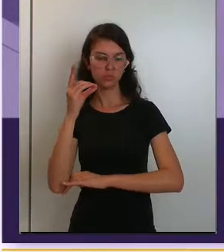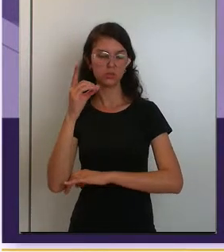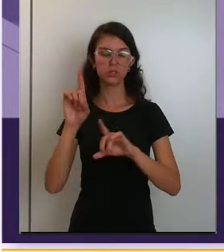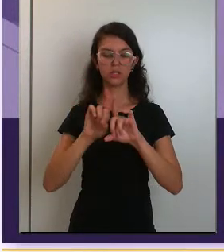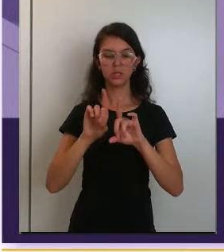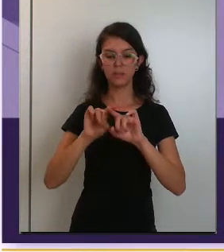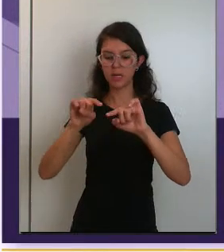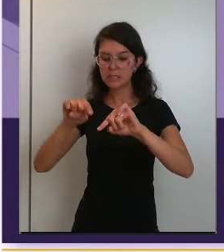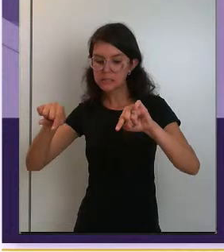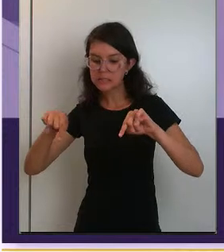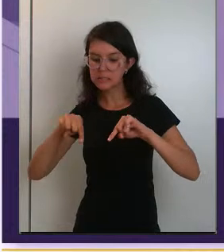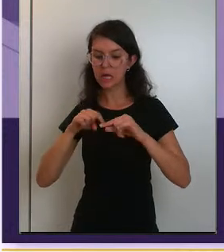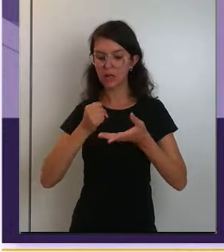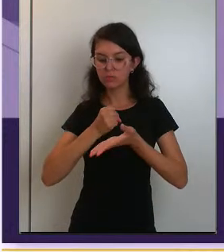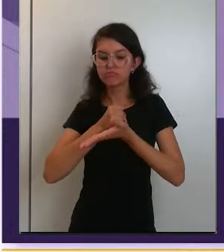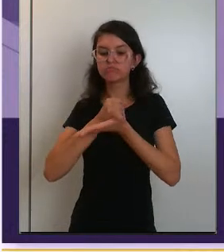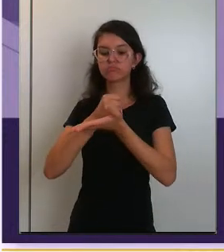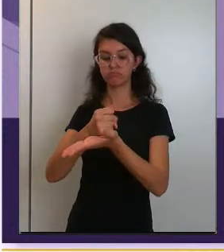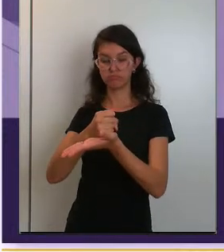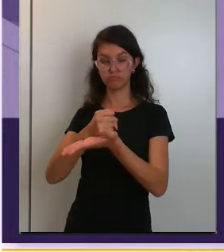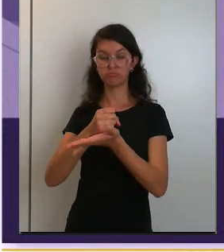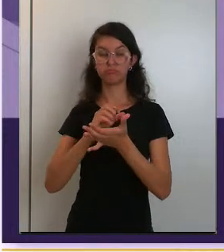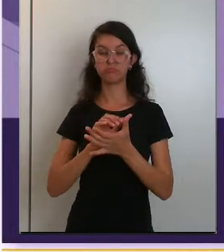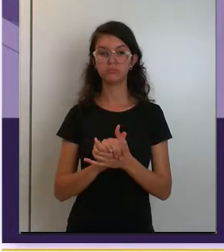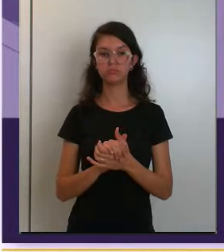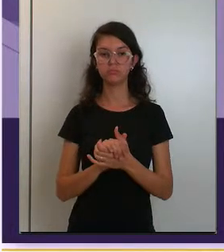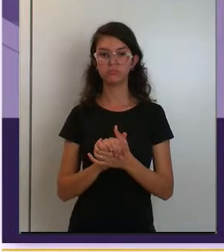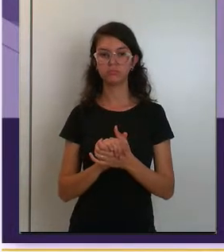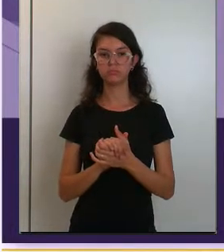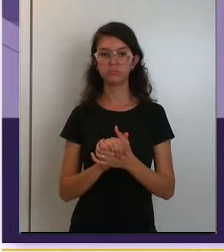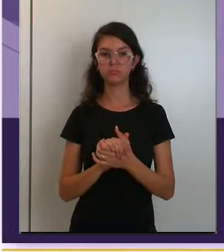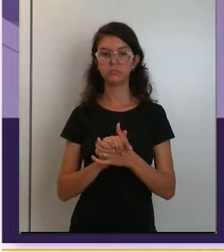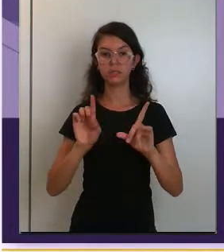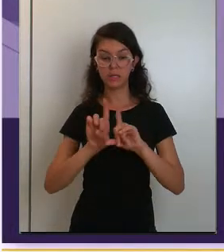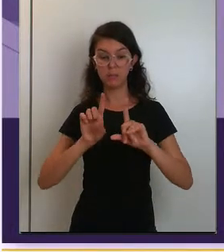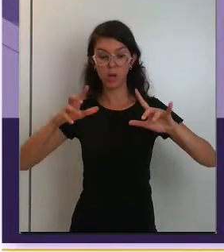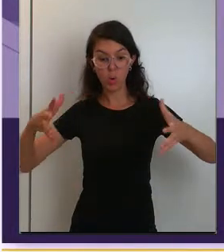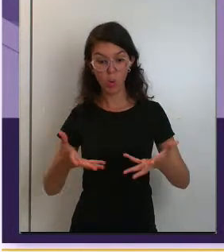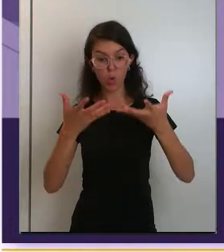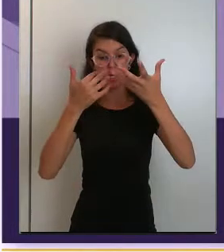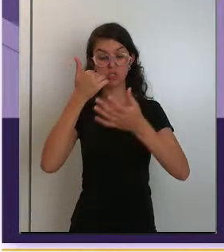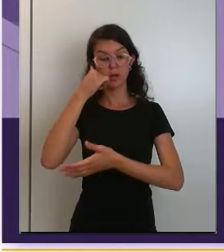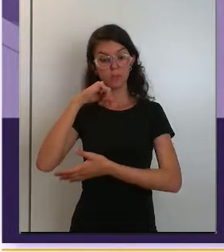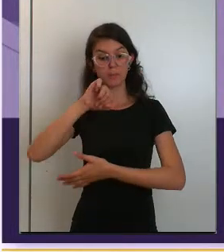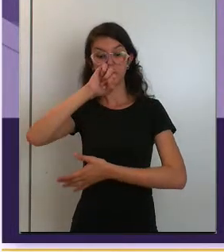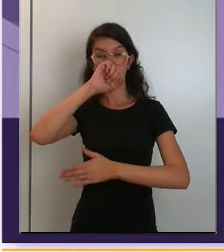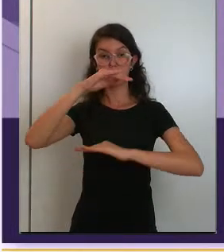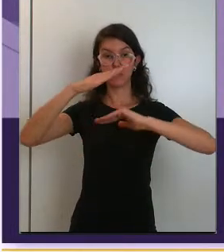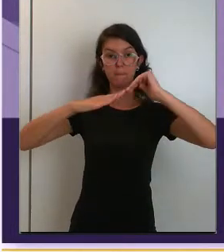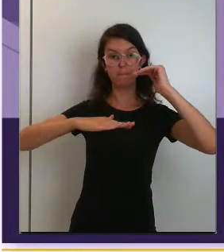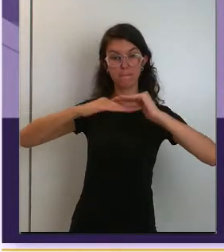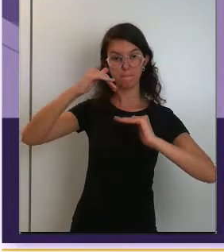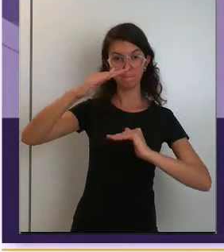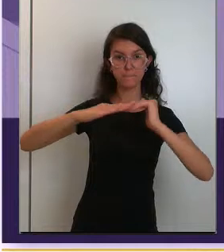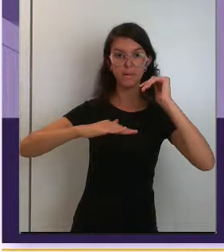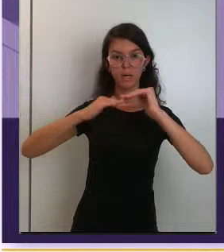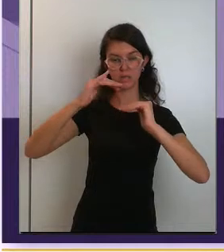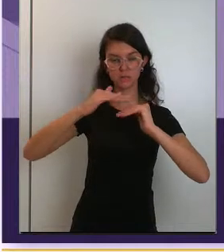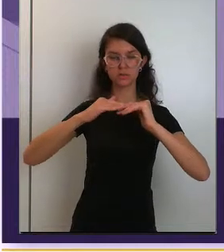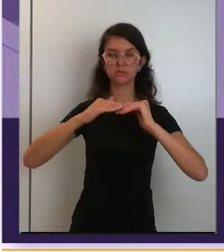de apoio, a gente vai falar um pouco mais adiante, é desencorajar as mães, né, a uma prática que é muito